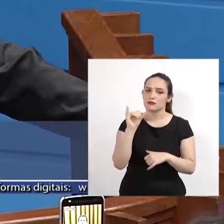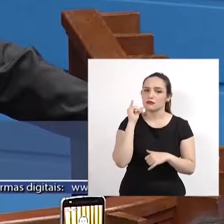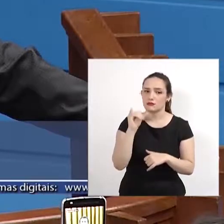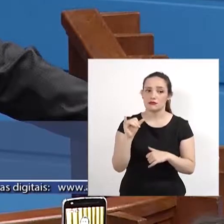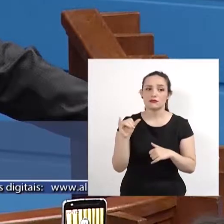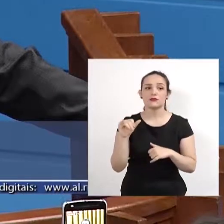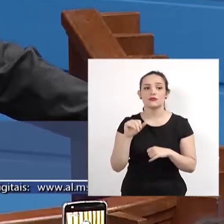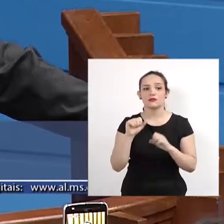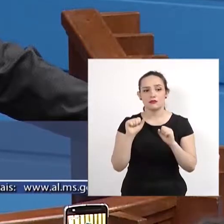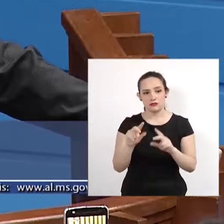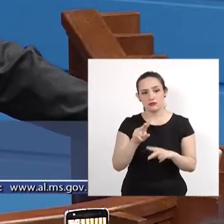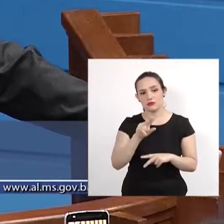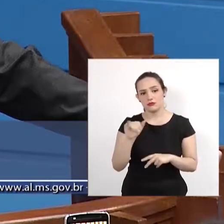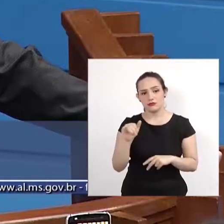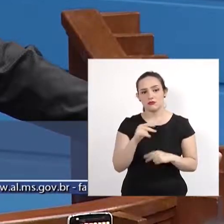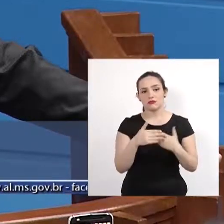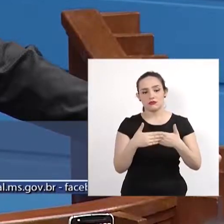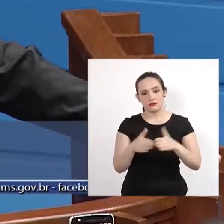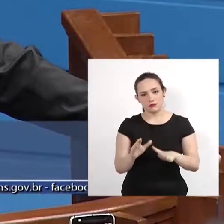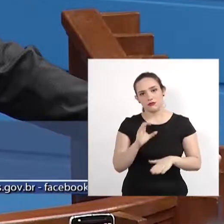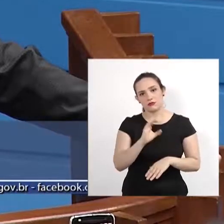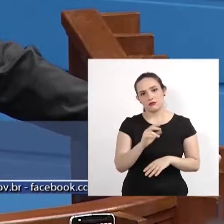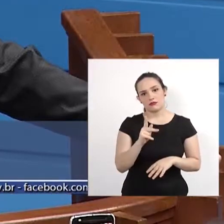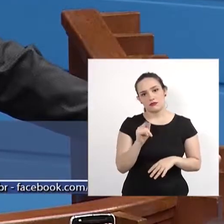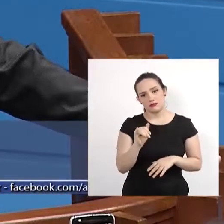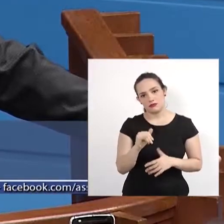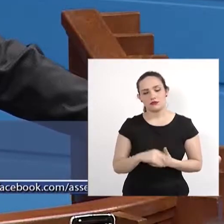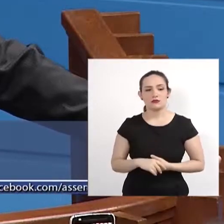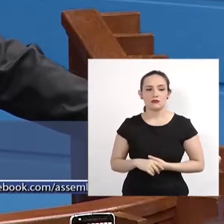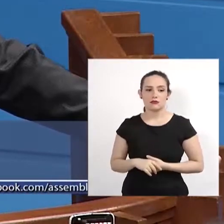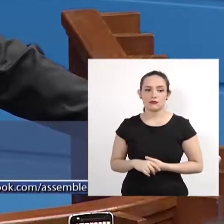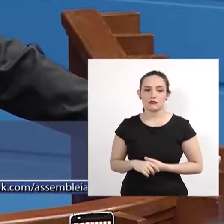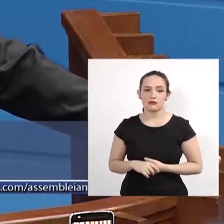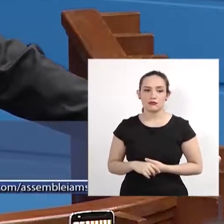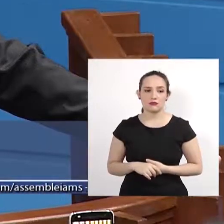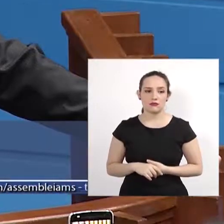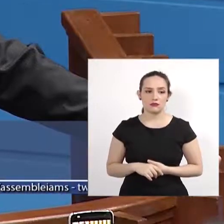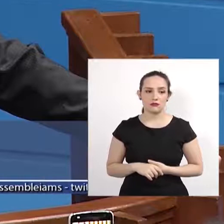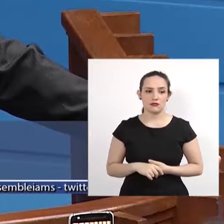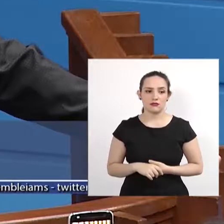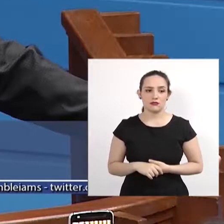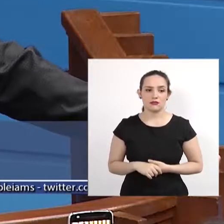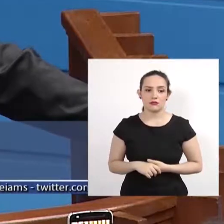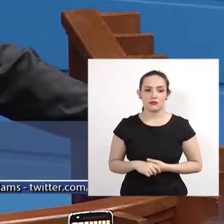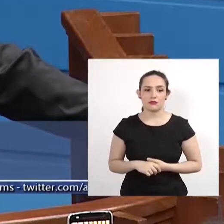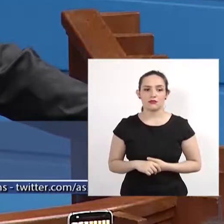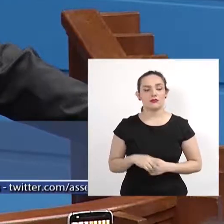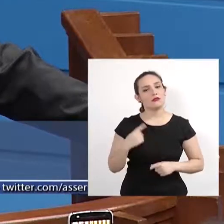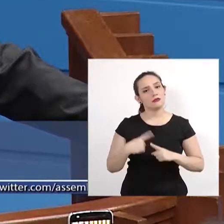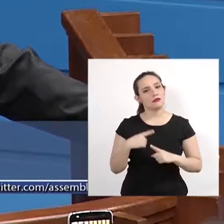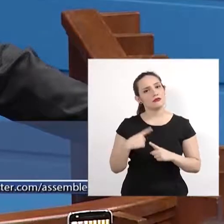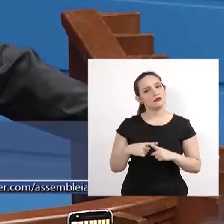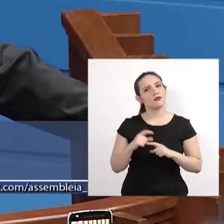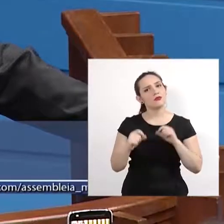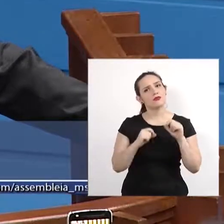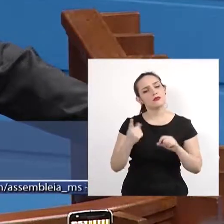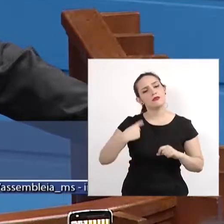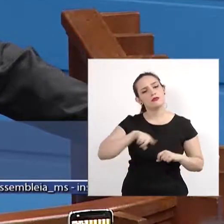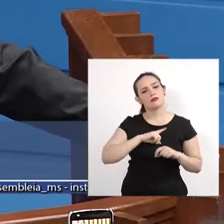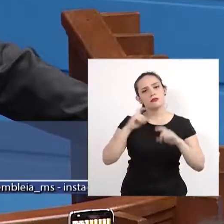uma CPI que terá um resultado, que chegará ao seu final. Porque a preocupação